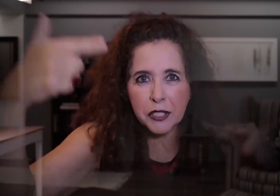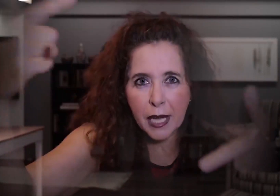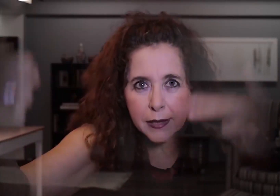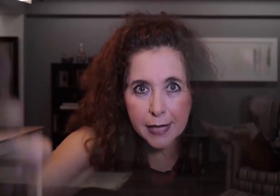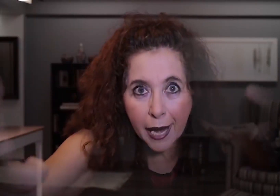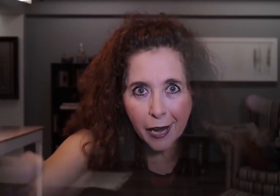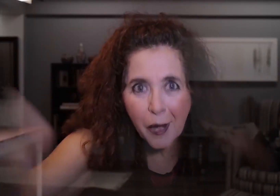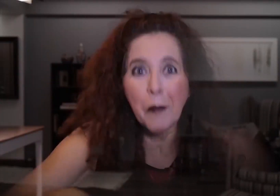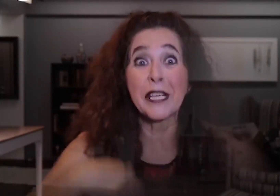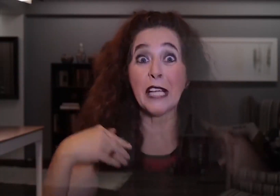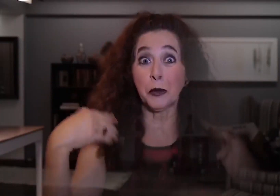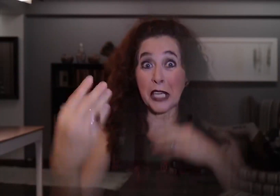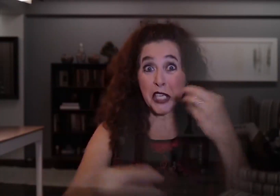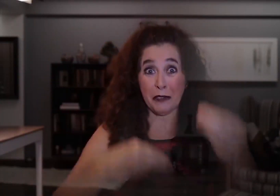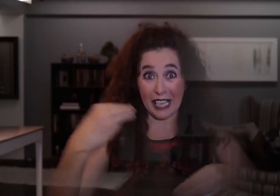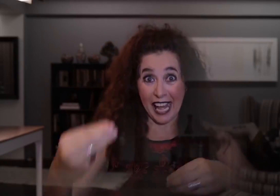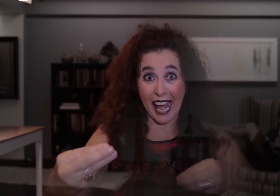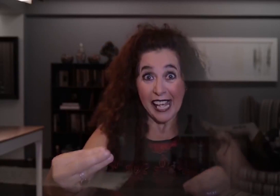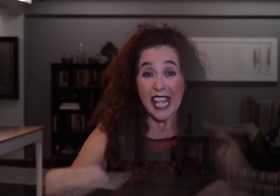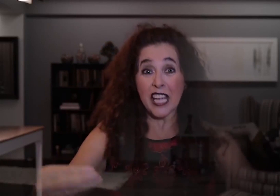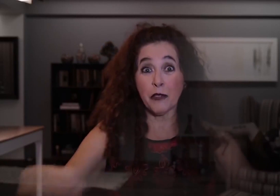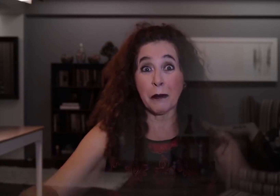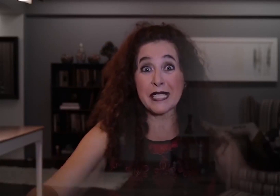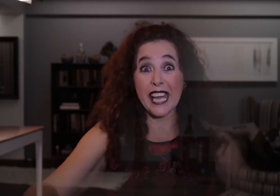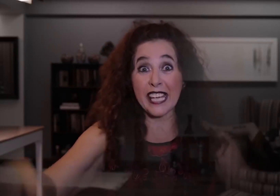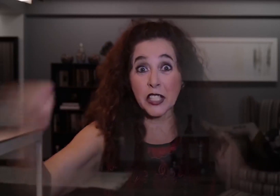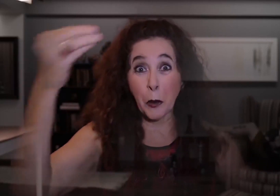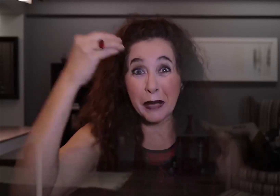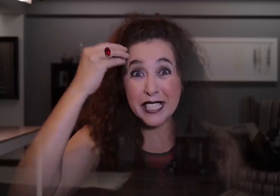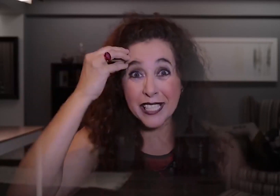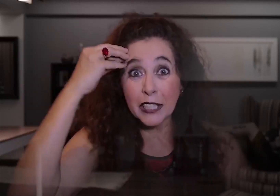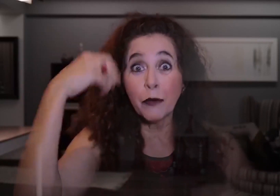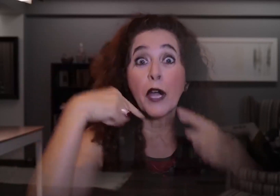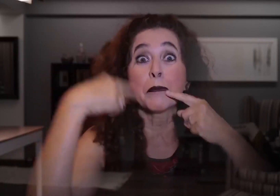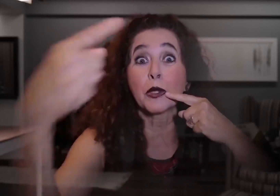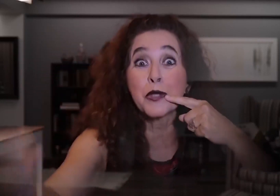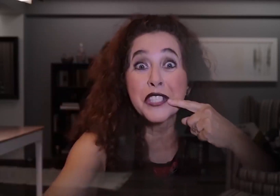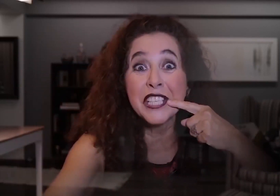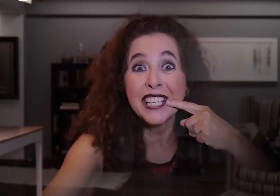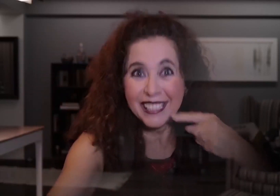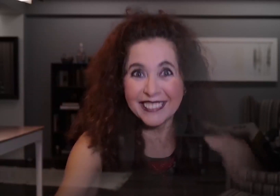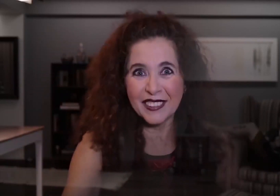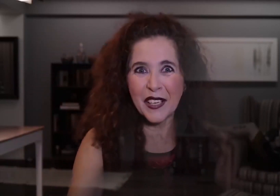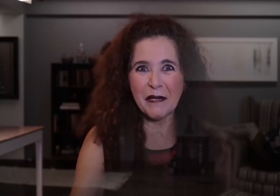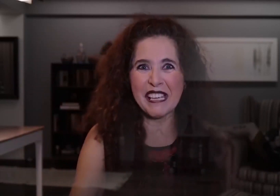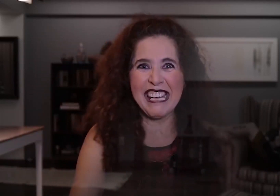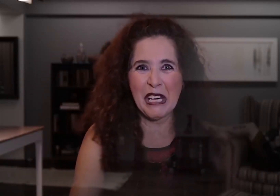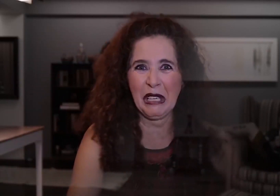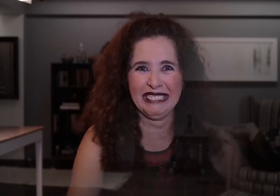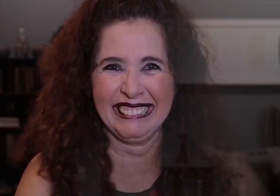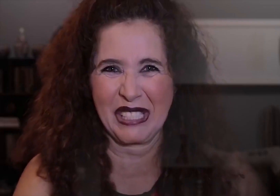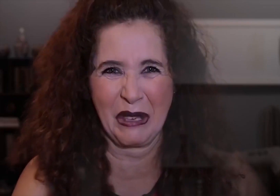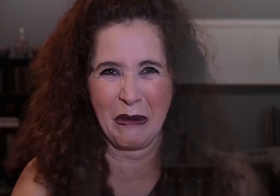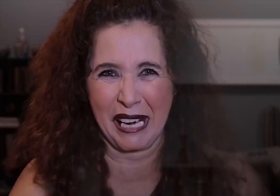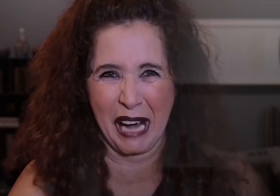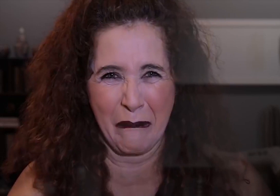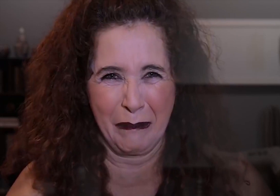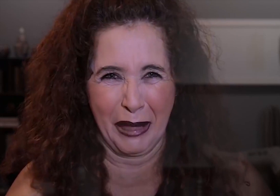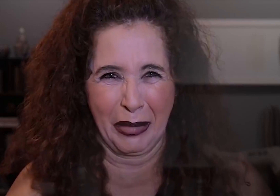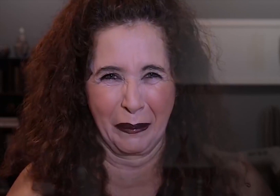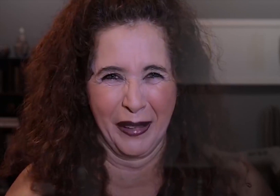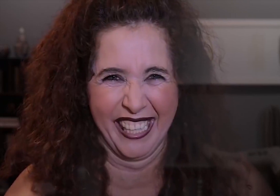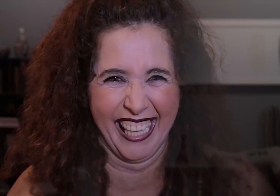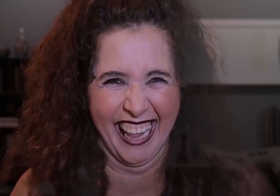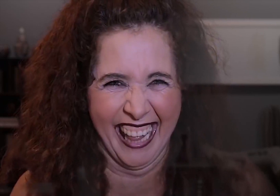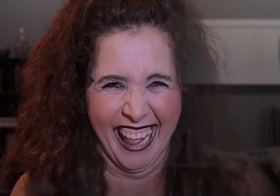a conexão, que a gente tem que entrar na mente deles, saca? Porque aí tudo que a gente falar, eles vão pensar que eles estão pensando e vão reproduzir. Entendeu como é que